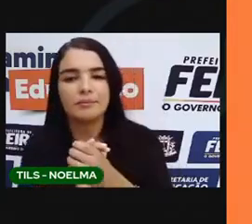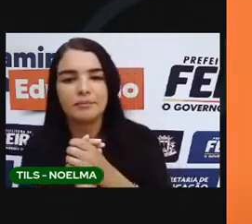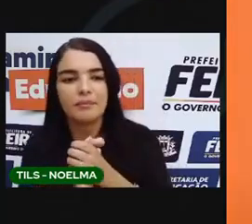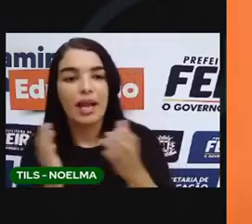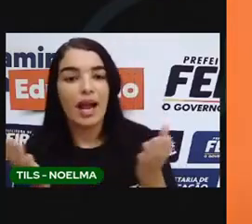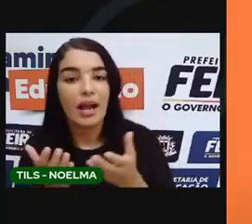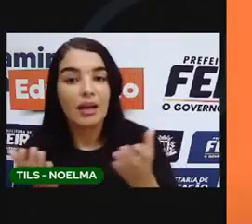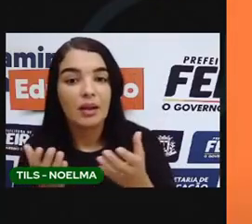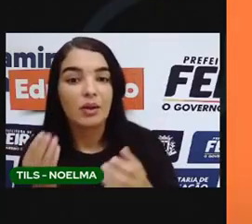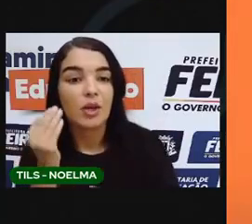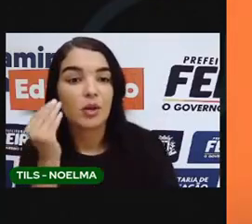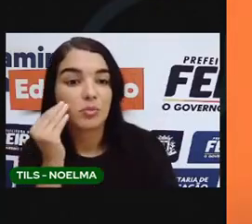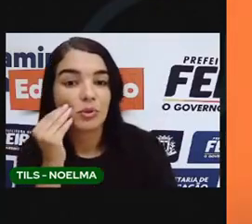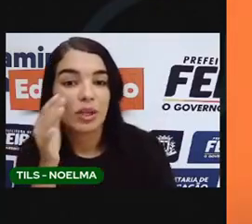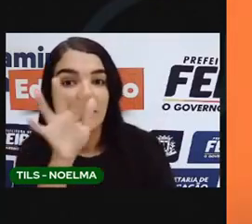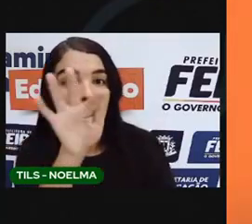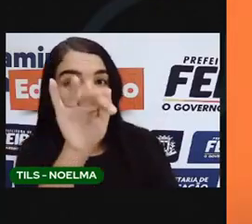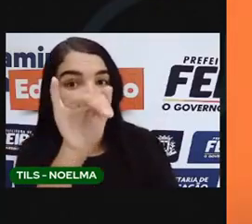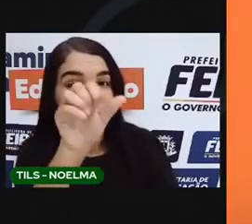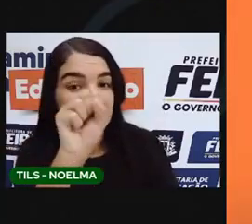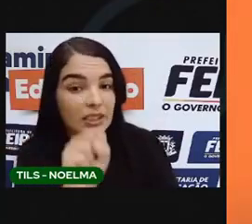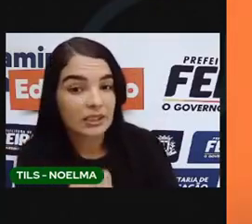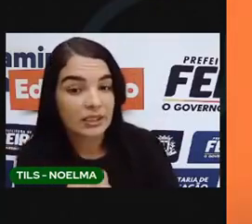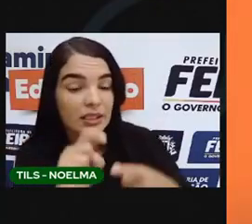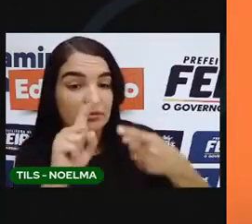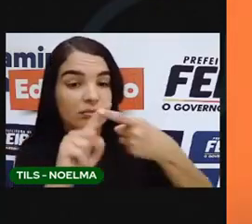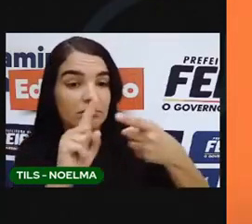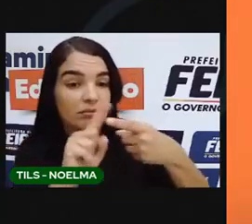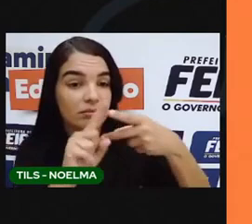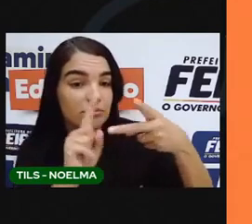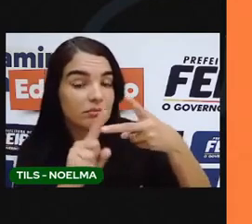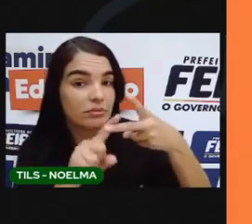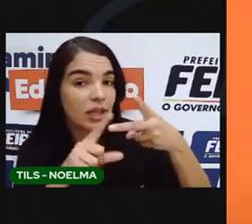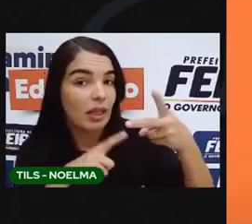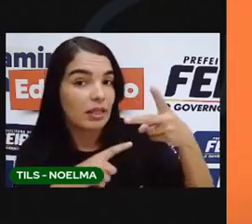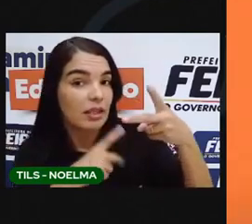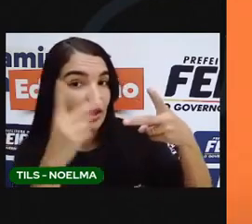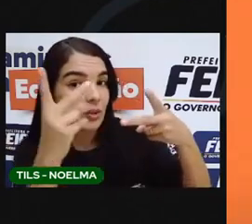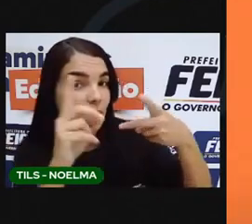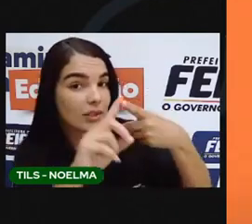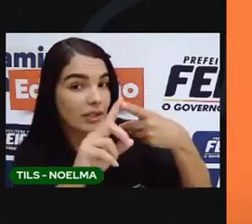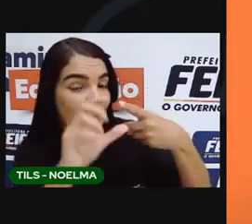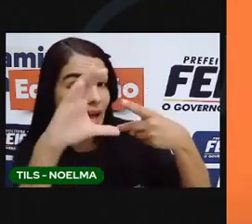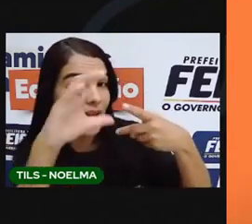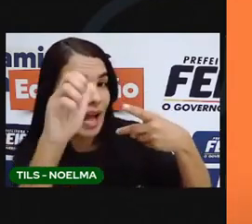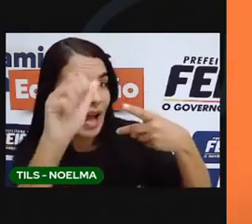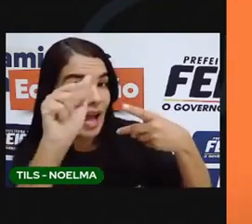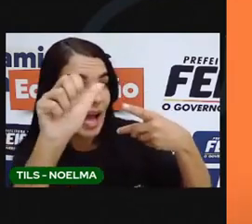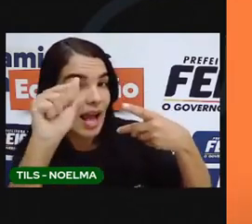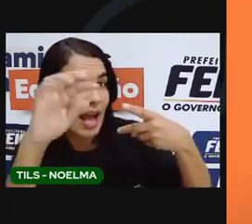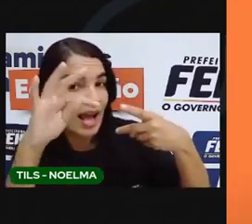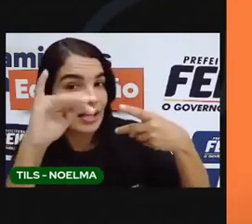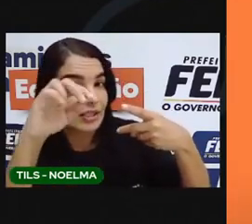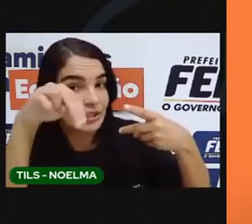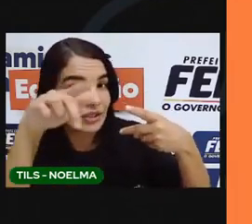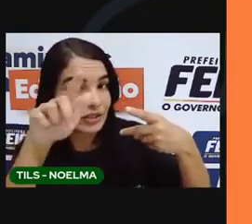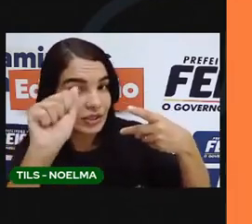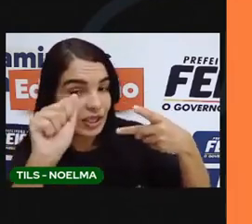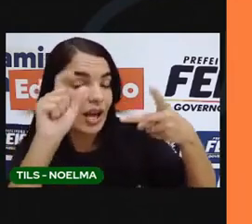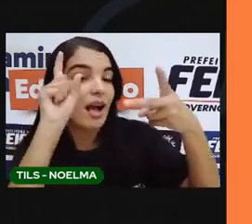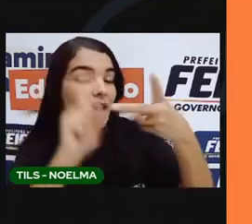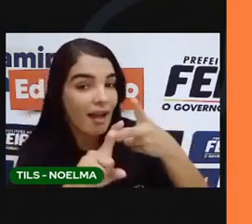Ressaltando aqui que Feira de Santana, ela possui dois biomas, que é a Caatinga e a Mata Atlântica. E para